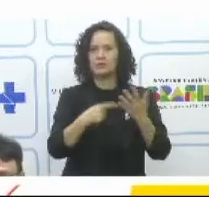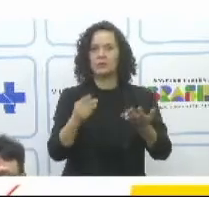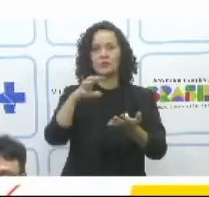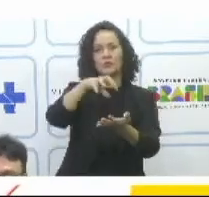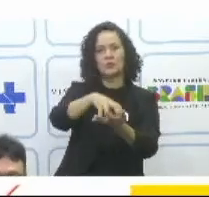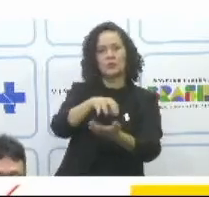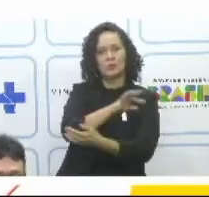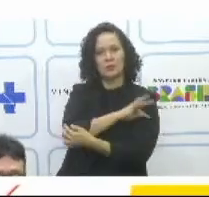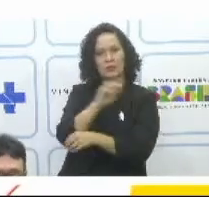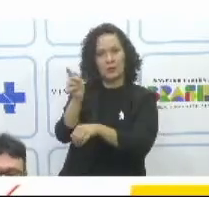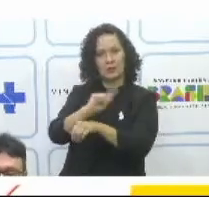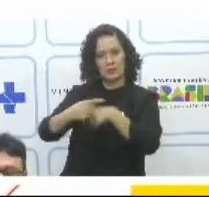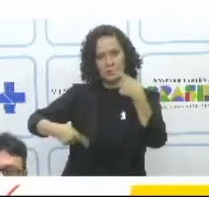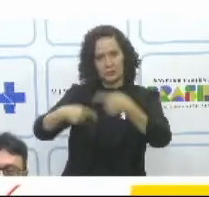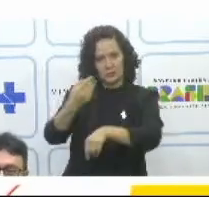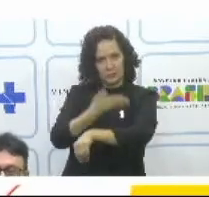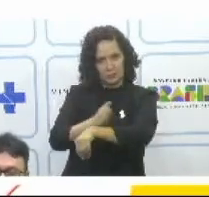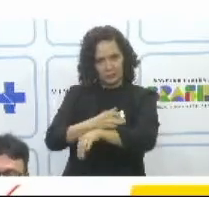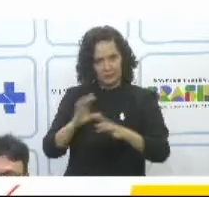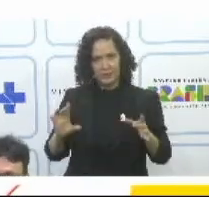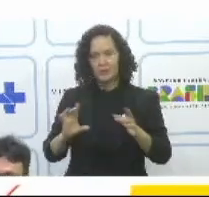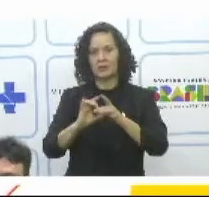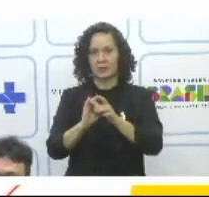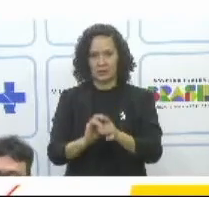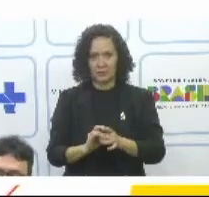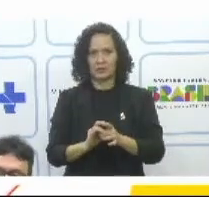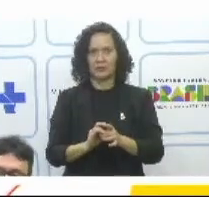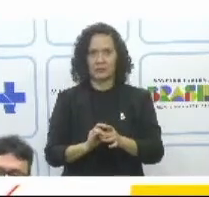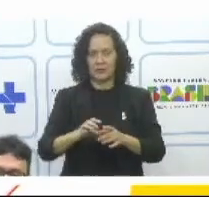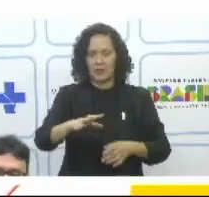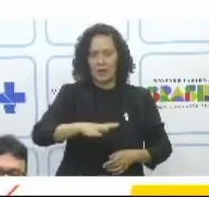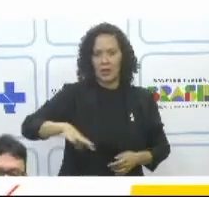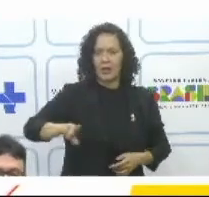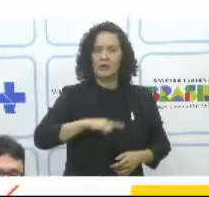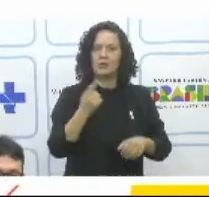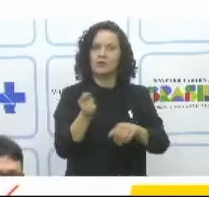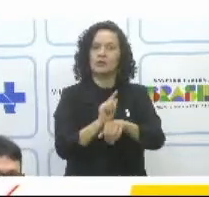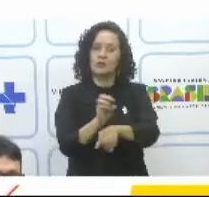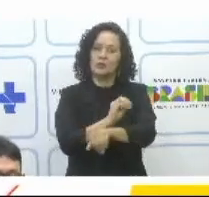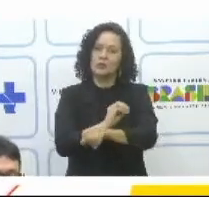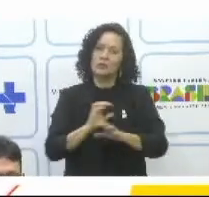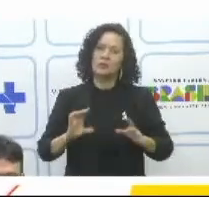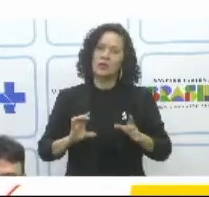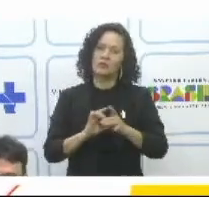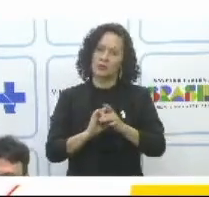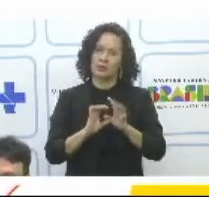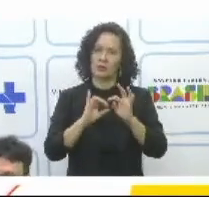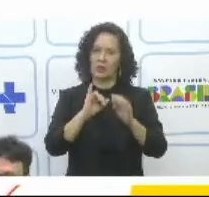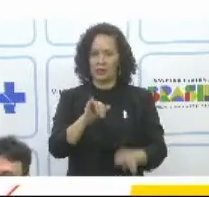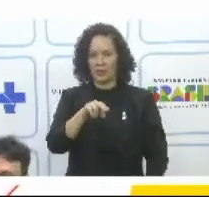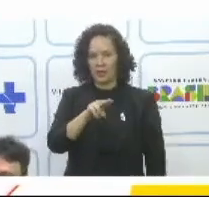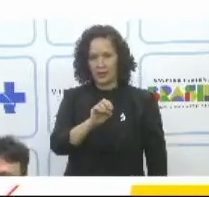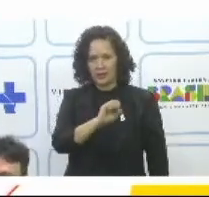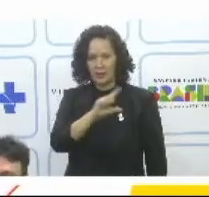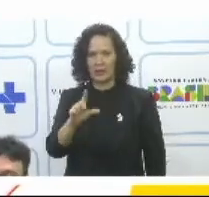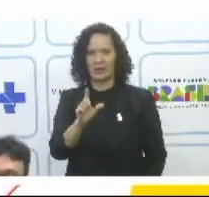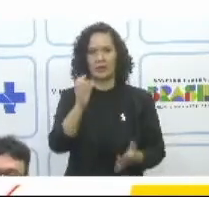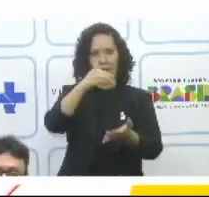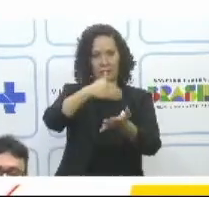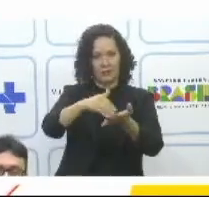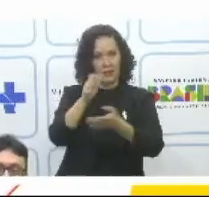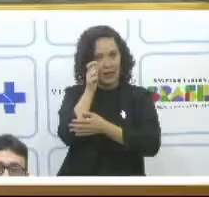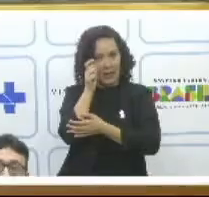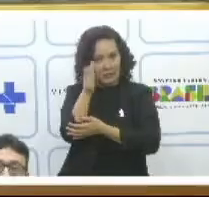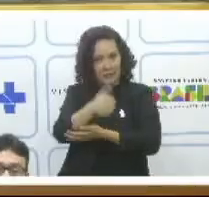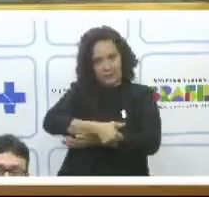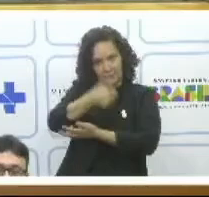Núcleo Técnico de Gestão da Política e Práticas Integrativas, né, do Departamento de Gestão do Cuidado Integral, dentro da Secretaria de Atenção Primária, como